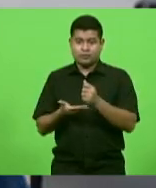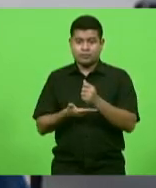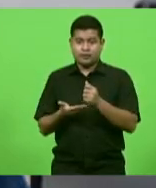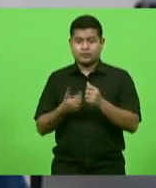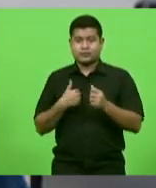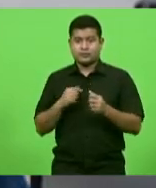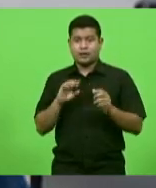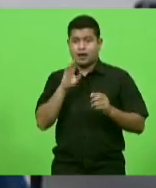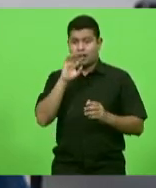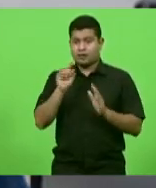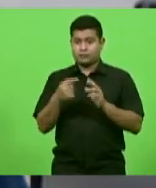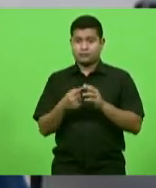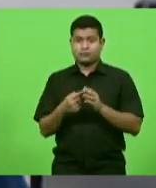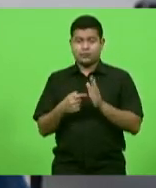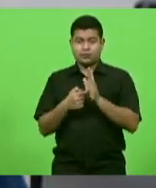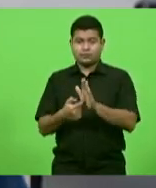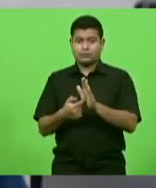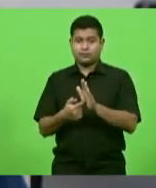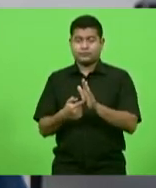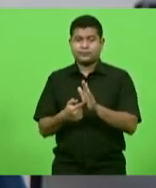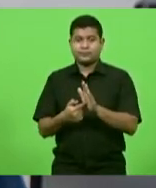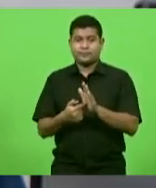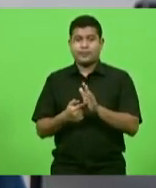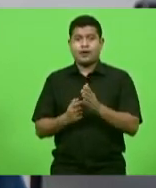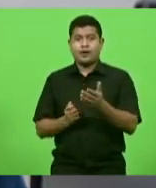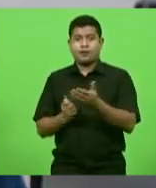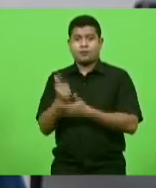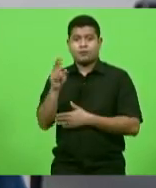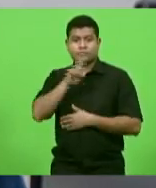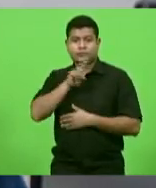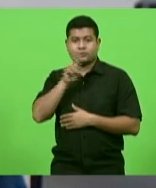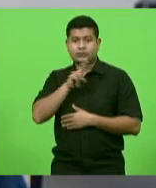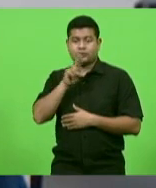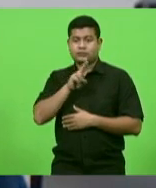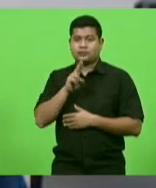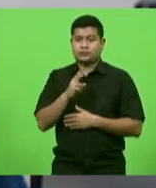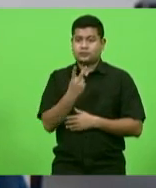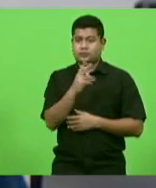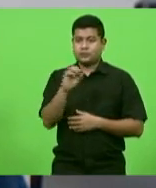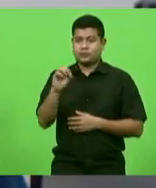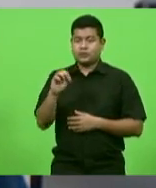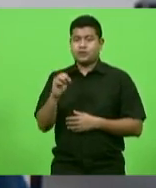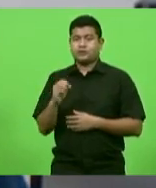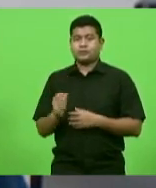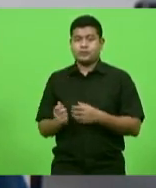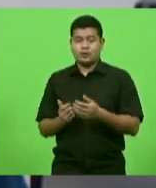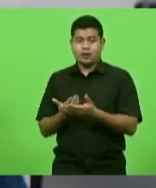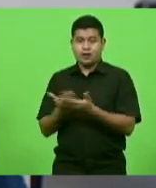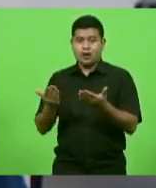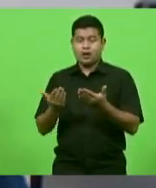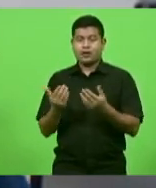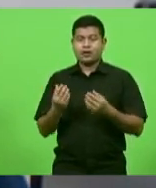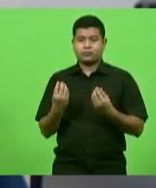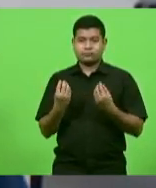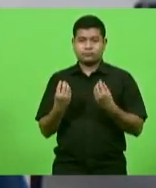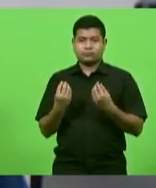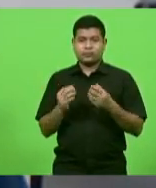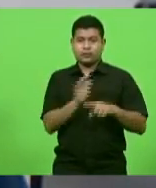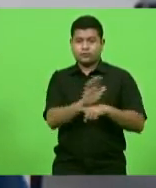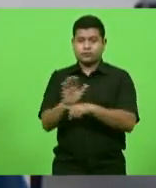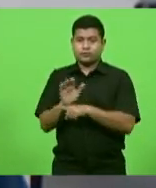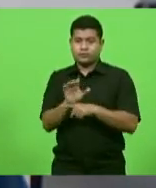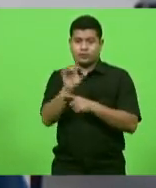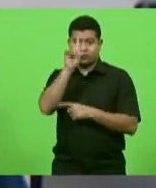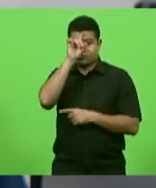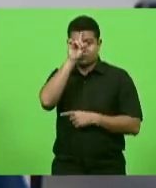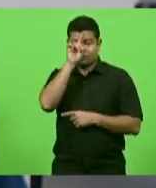processo administrativo para copa em regime emergencial de 220 lá dois pulmonares para equipar a unidade de saúde em todo o estrago da